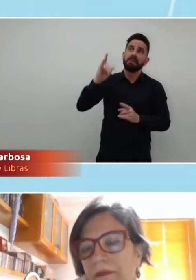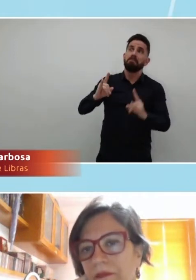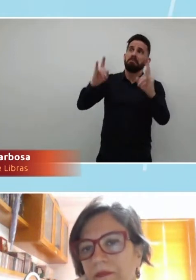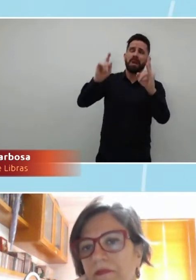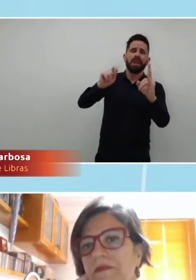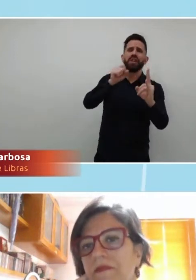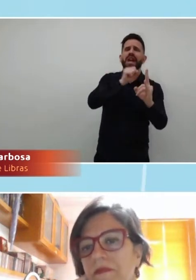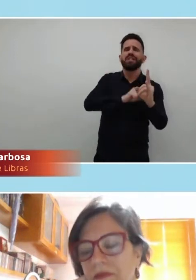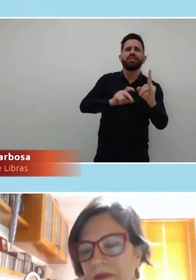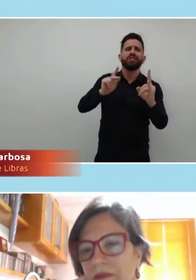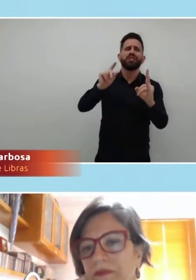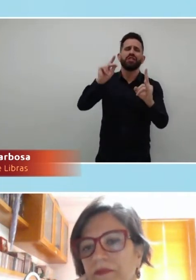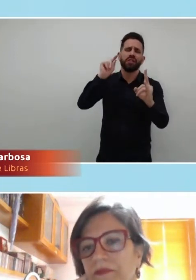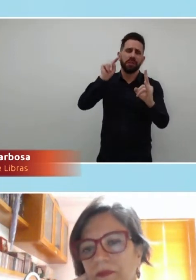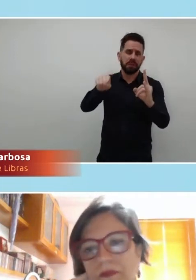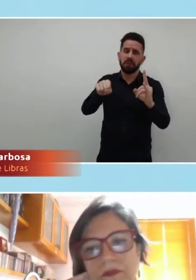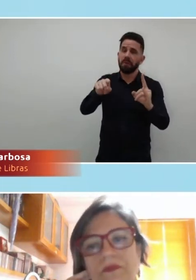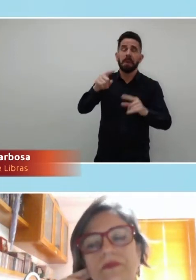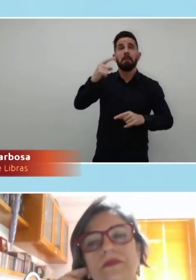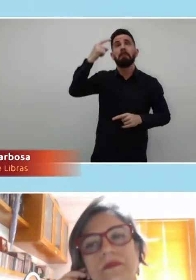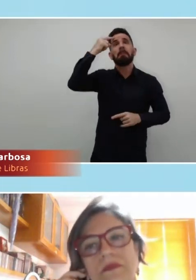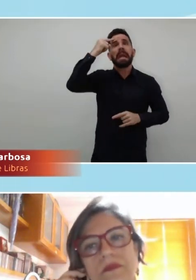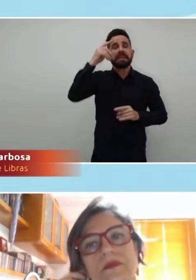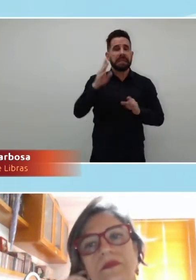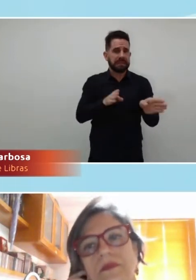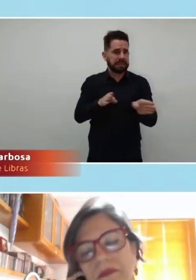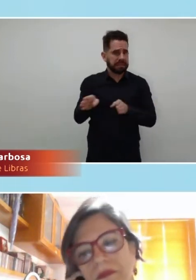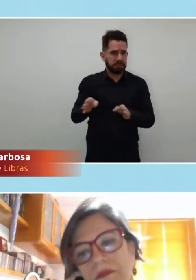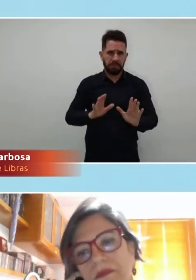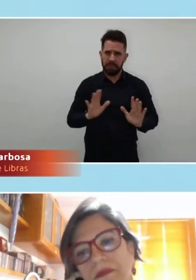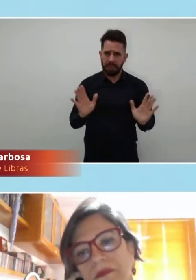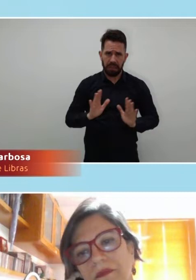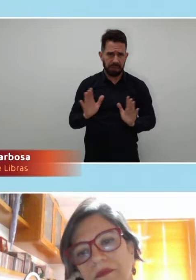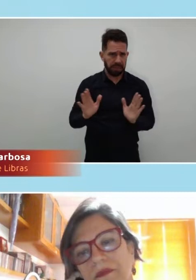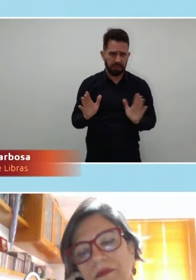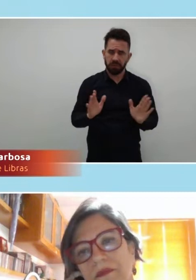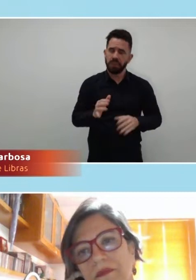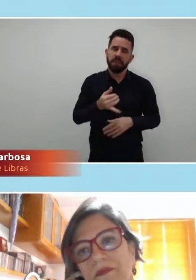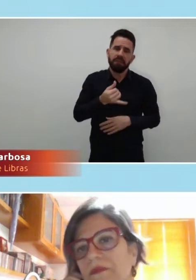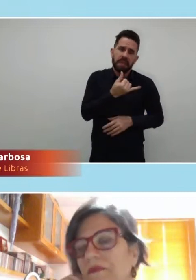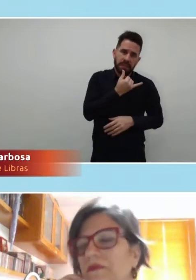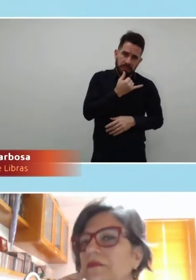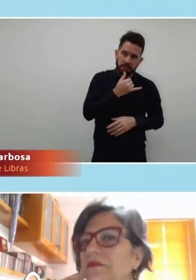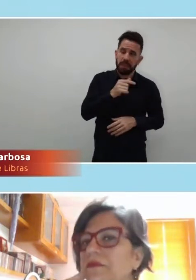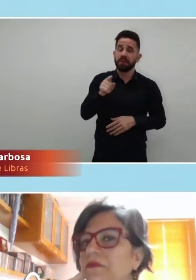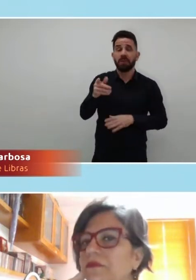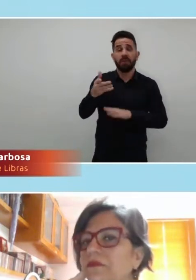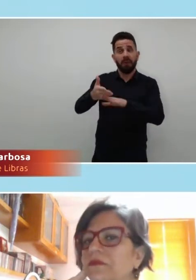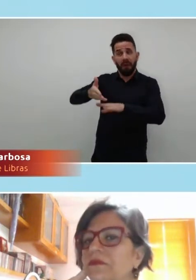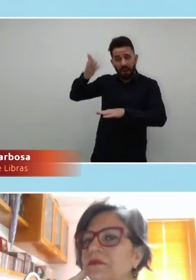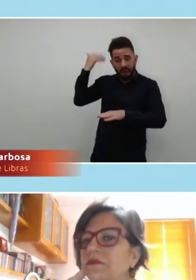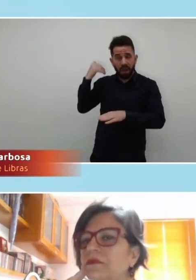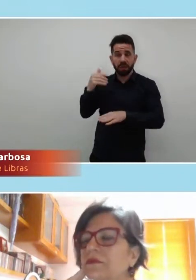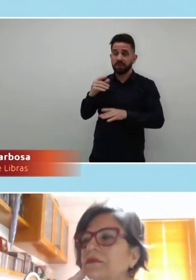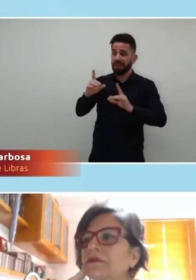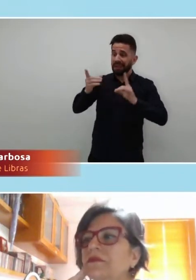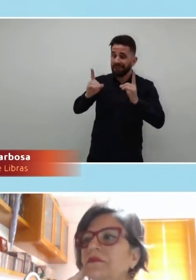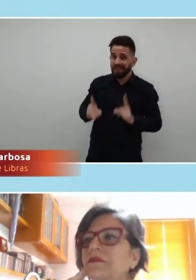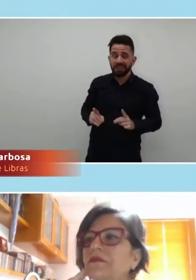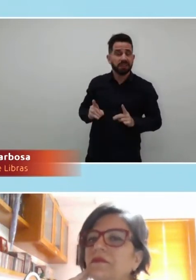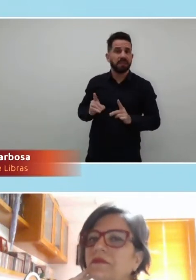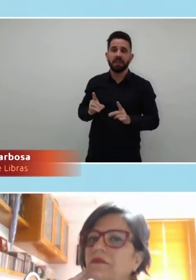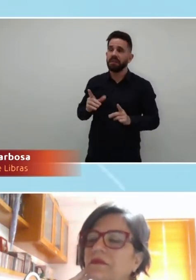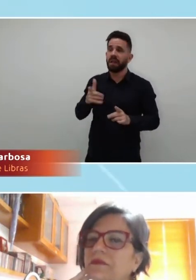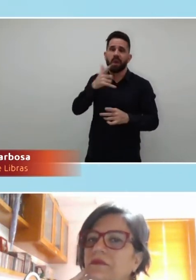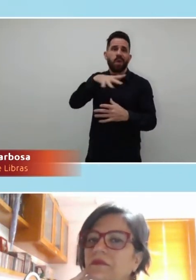senhora disse, na acessibilidade, né? Infelizmente, as pessoas com deficiência geralmente não estavam tão incluídas, né, na